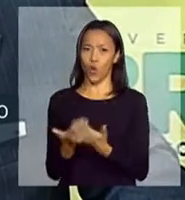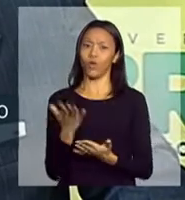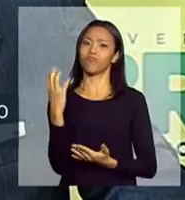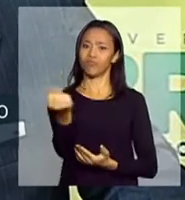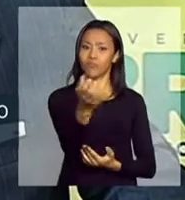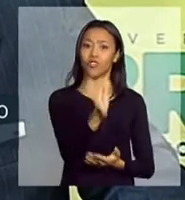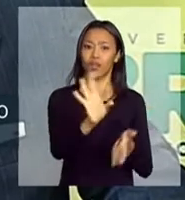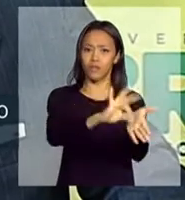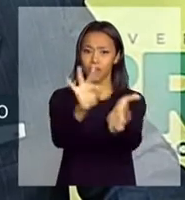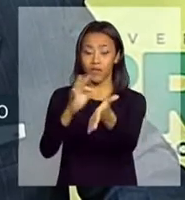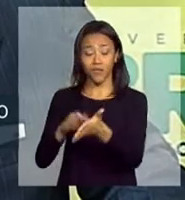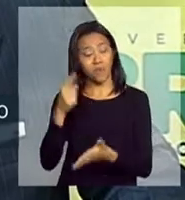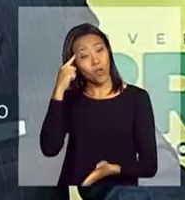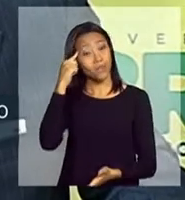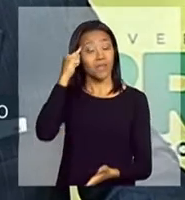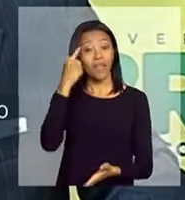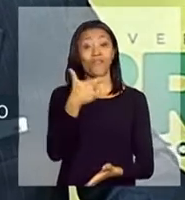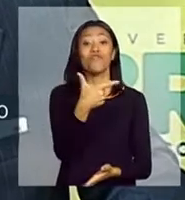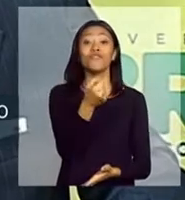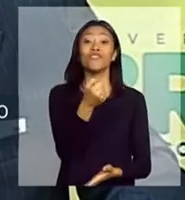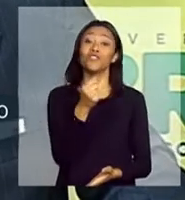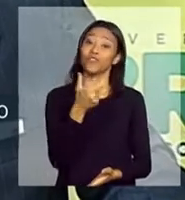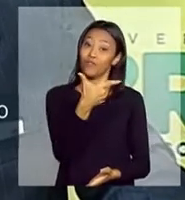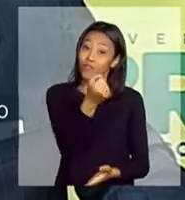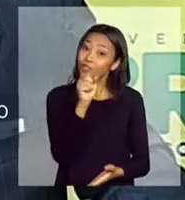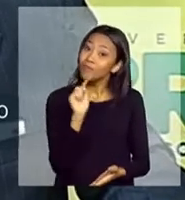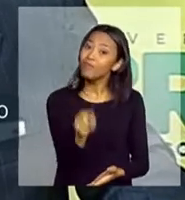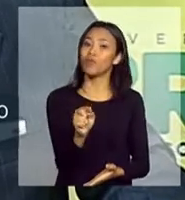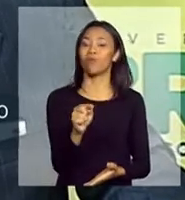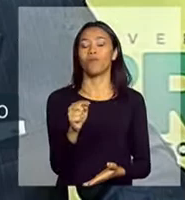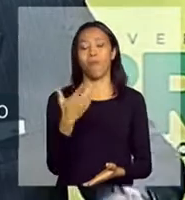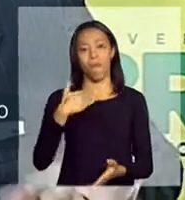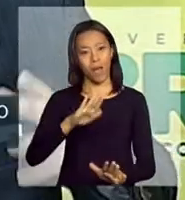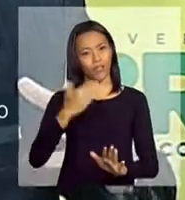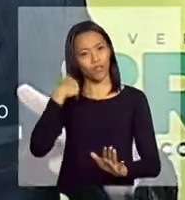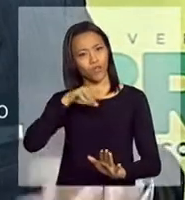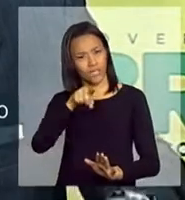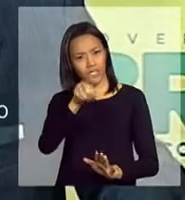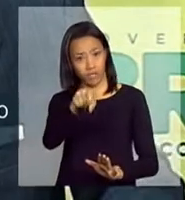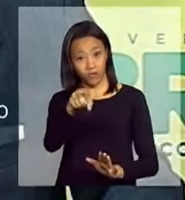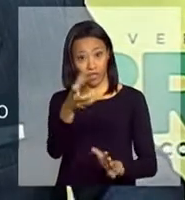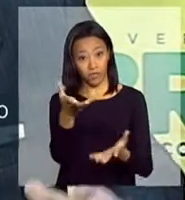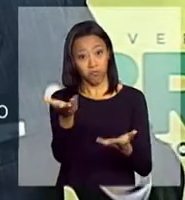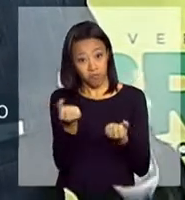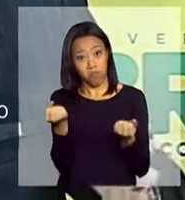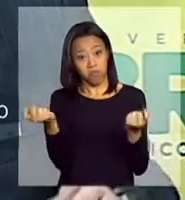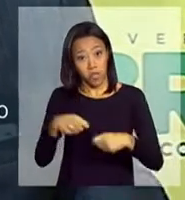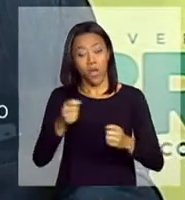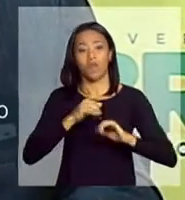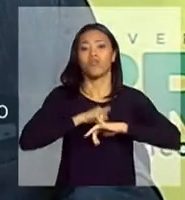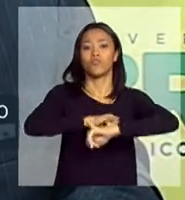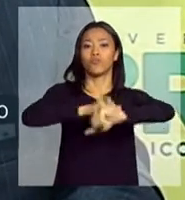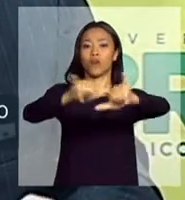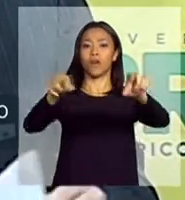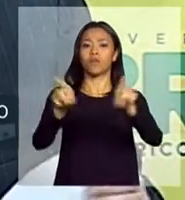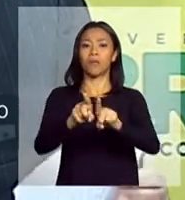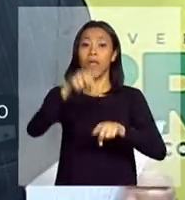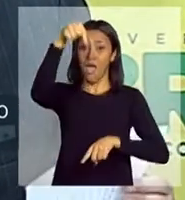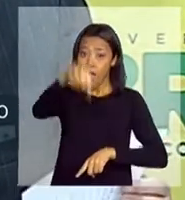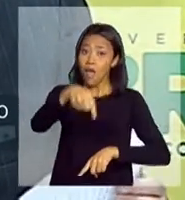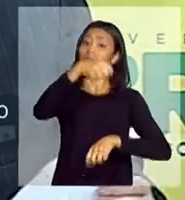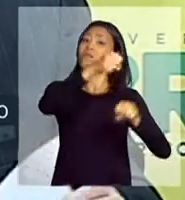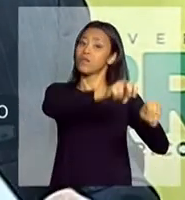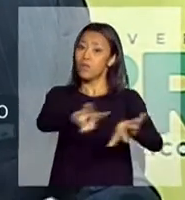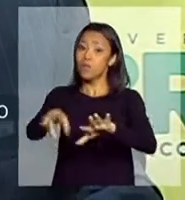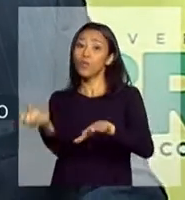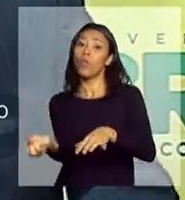a nossa meta era 20 mil Então nós queremos ver se ele consegue superar se vocês puderem fazer uma chamada e essa semana mas nós somos